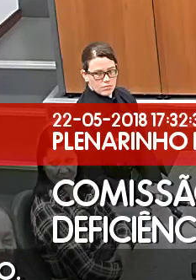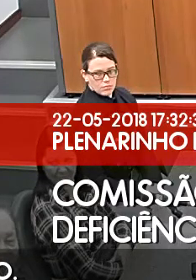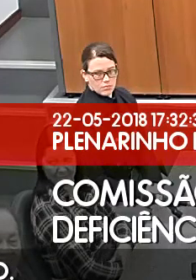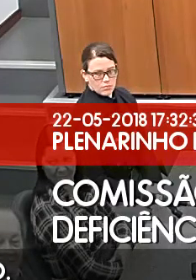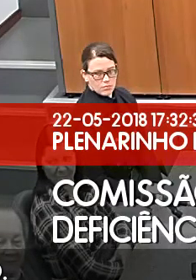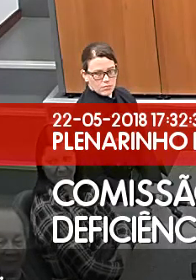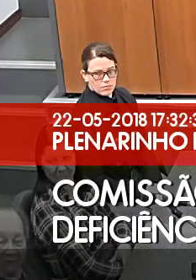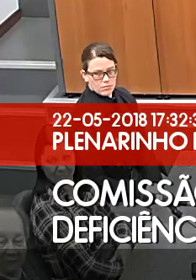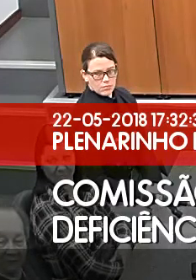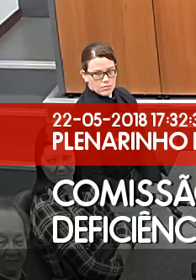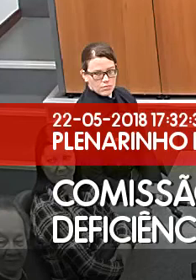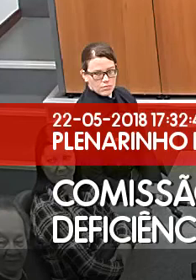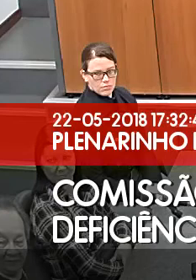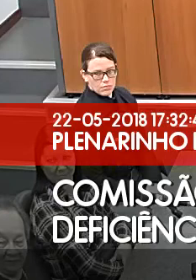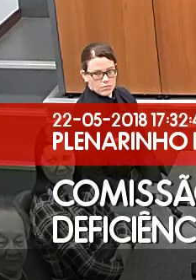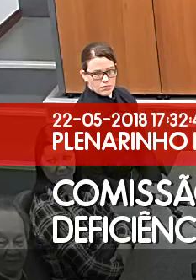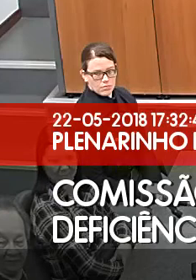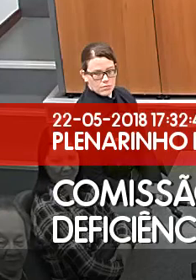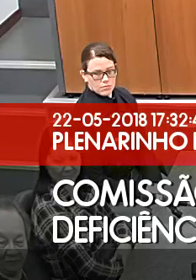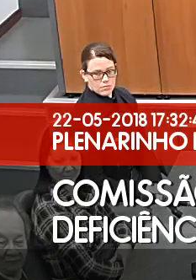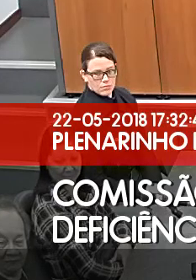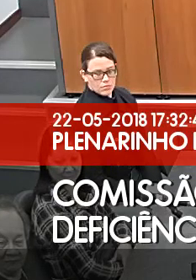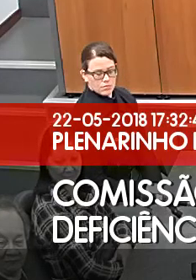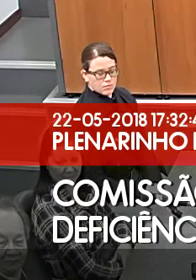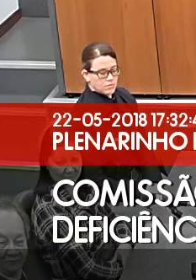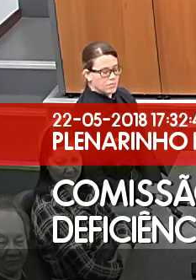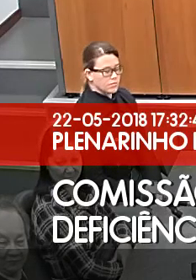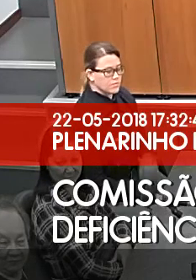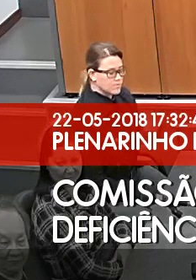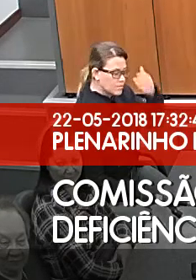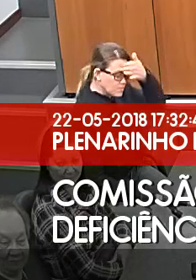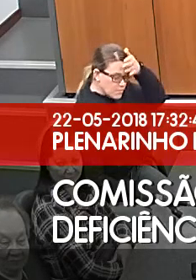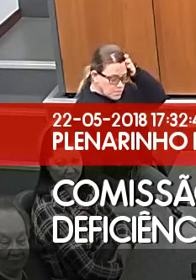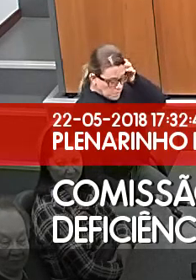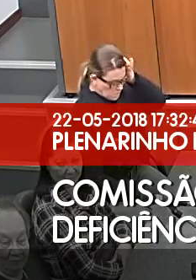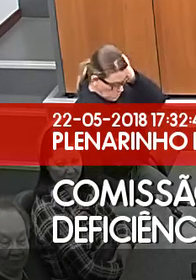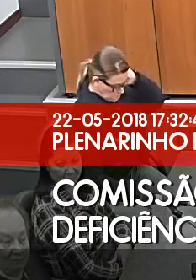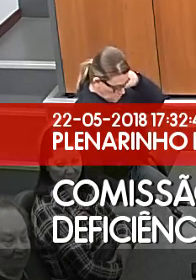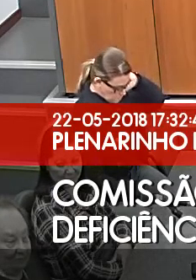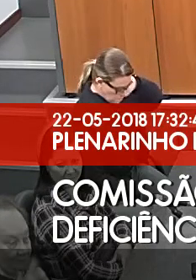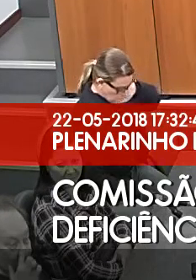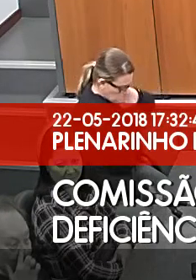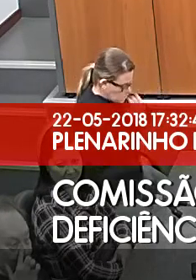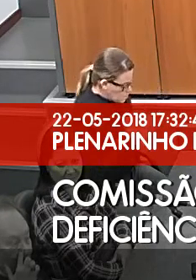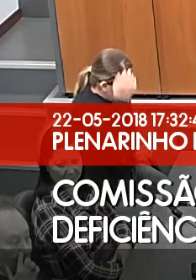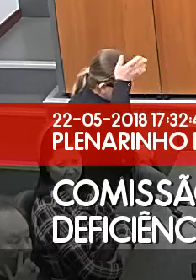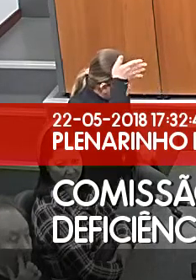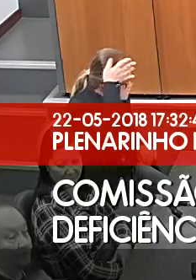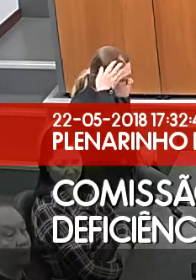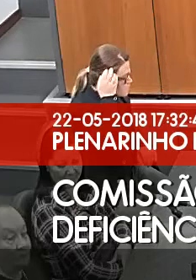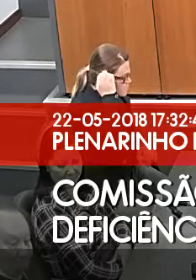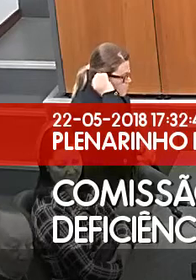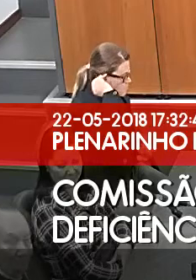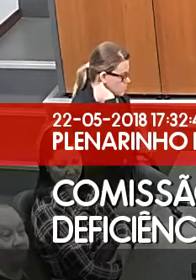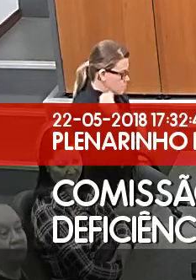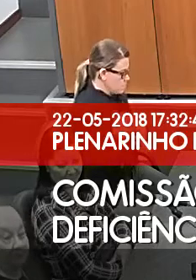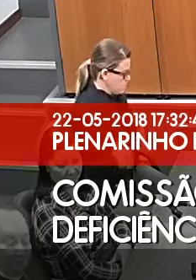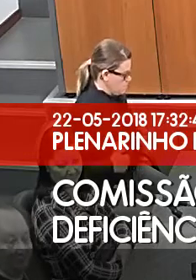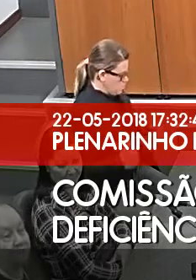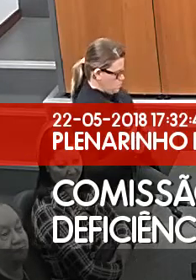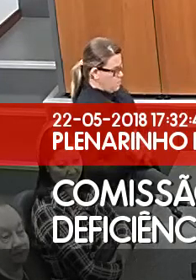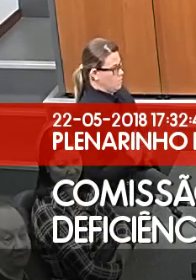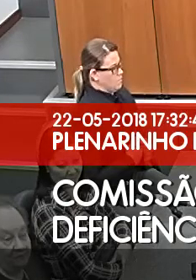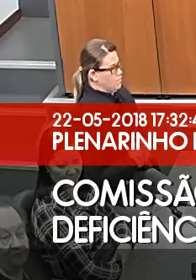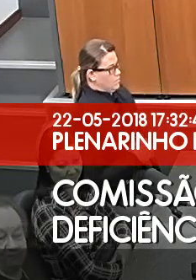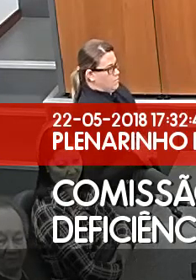em muitas outras reuniões da Câmara Municipal, em outros eventos, os intérpretes sempre vão, e muitas das